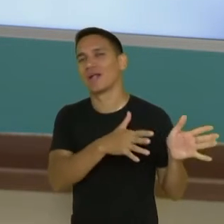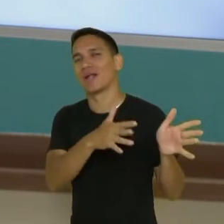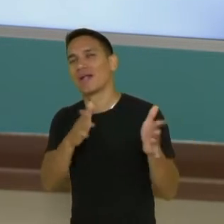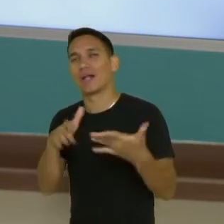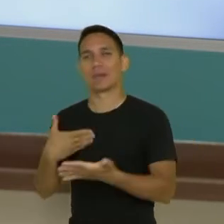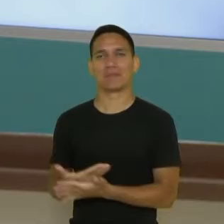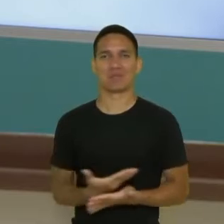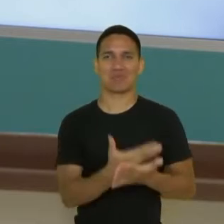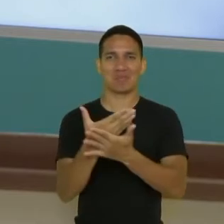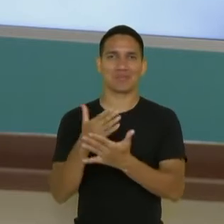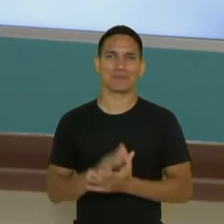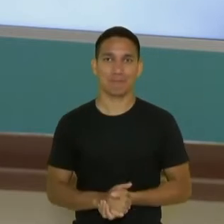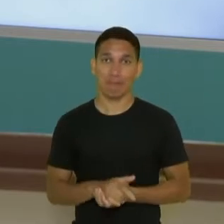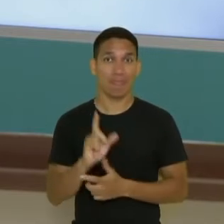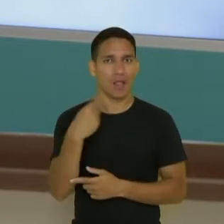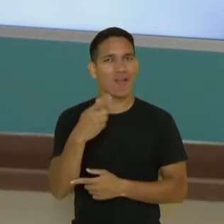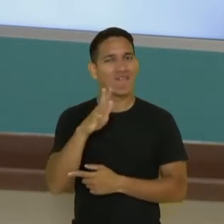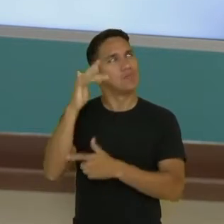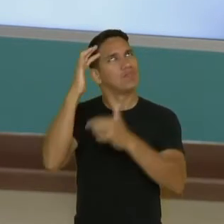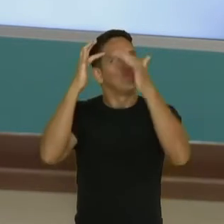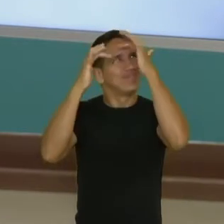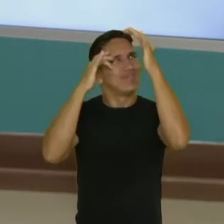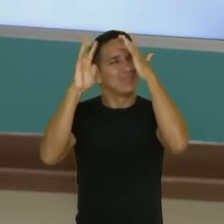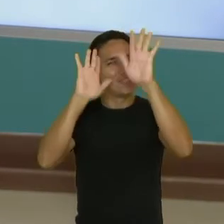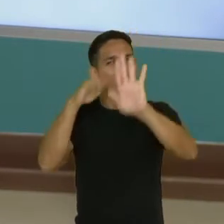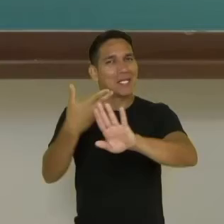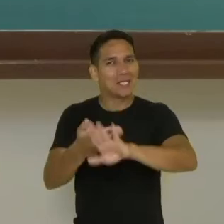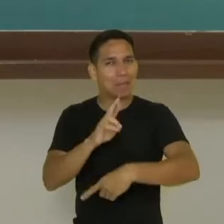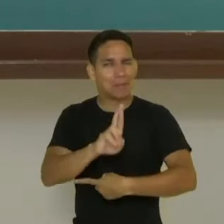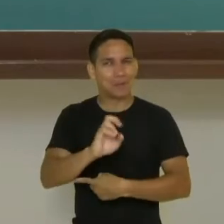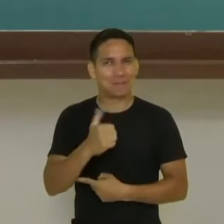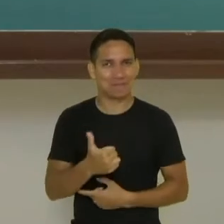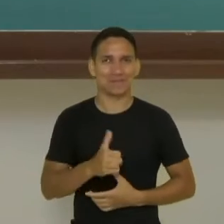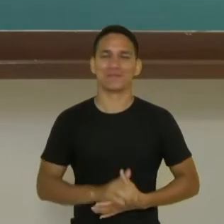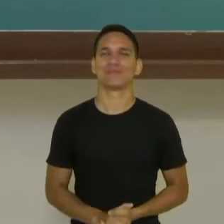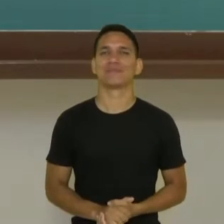aulas. Vamos ficar com essas perguntas na cabeça e respondendo elas.